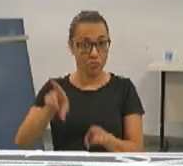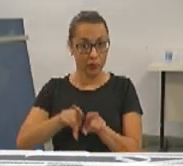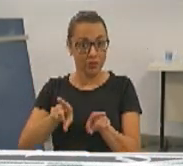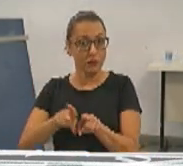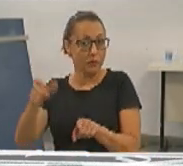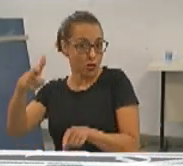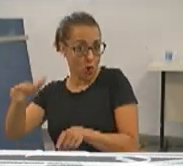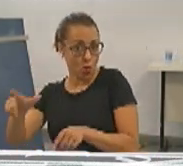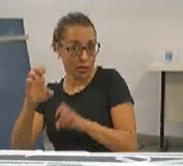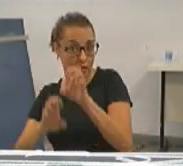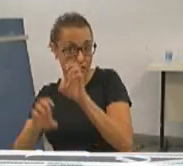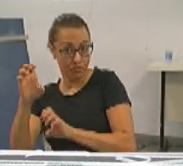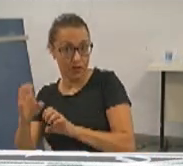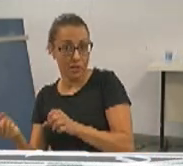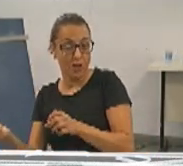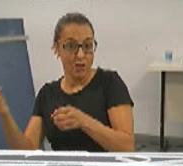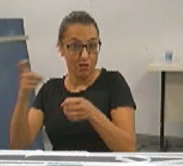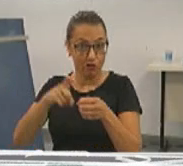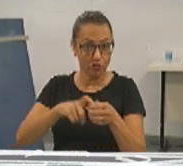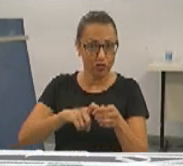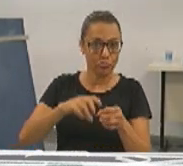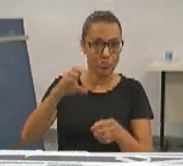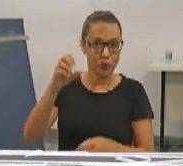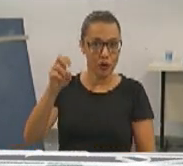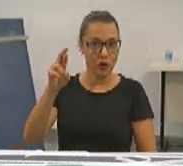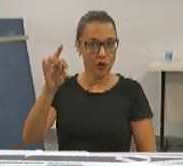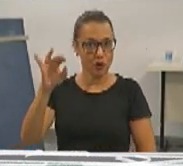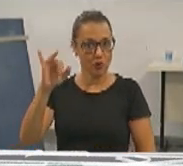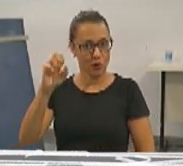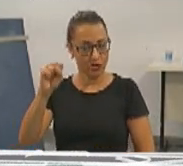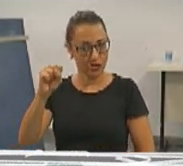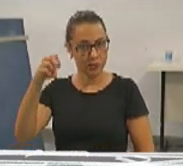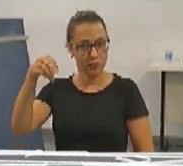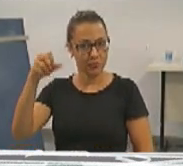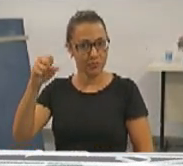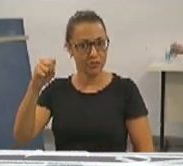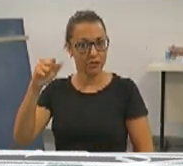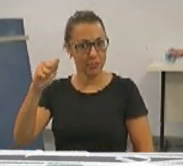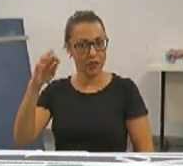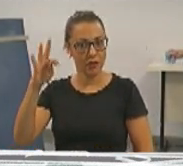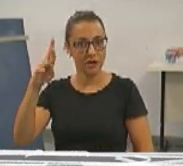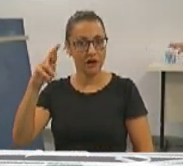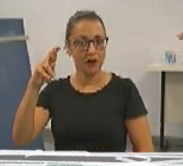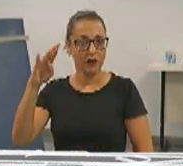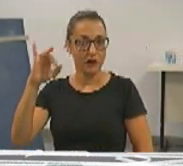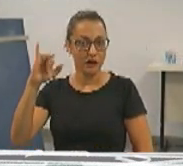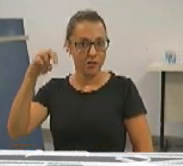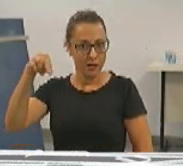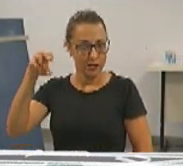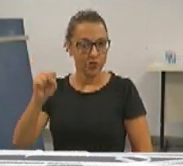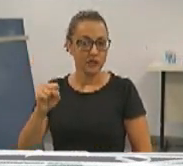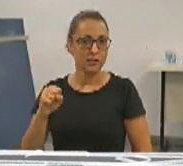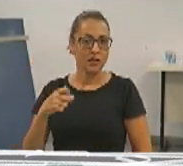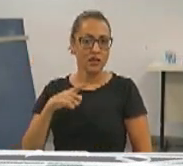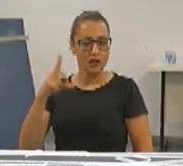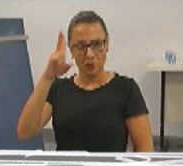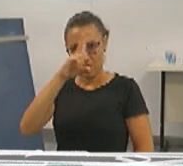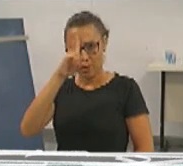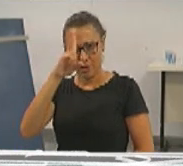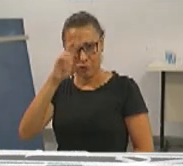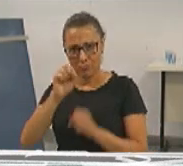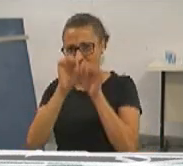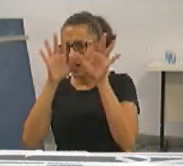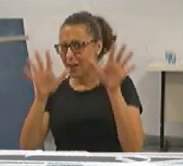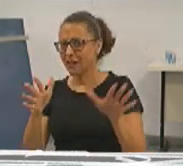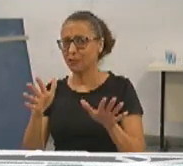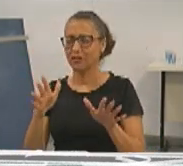e retornou com a White Martins, o que melhorou um pouco a questão do oxigênio nesse hospital. Me lembro com clareza de quando,